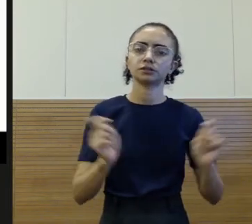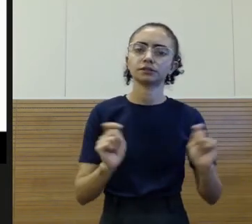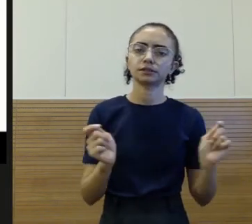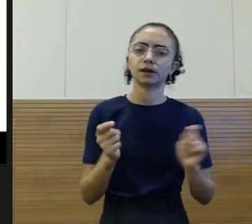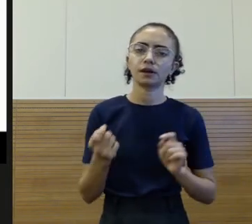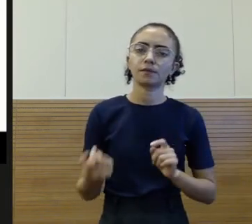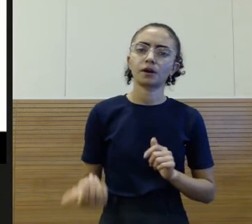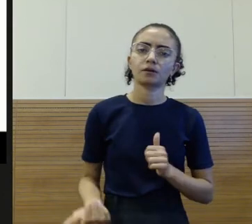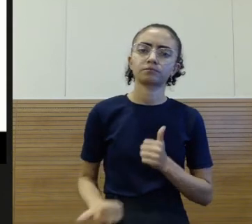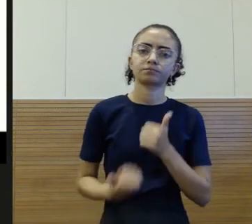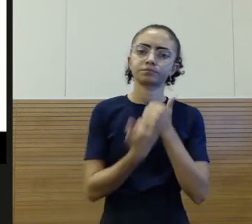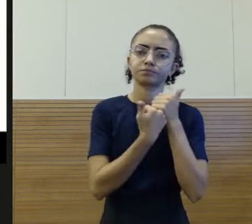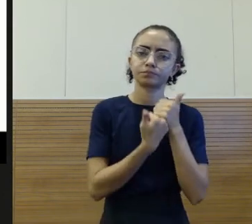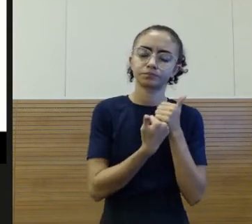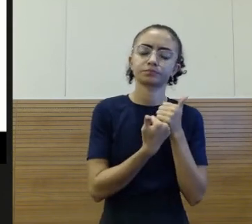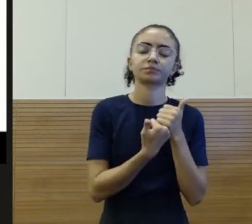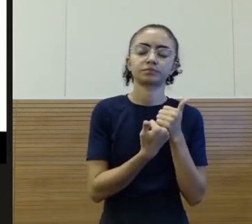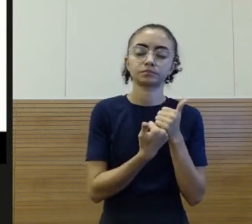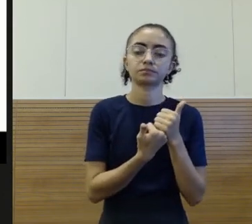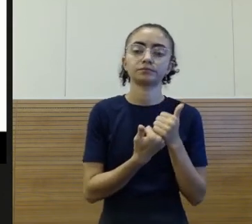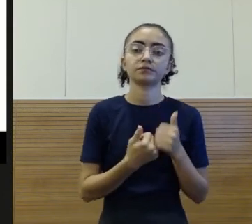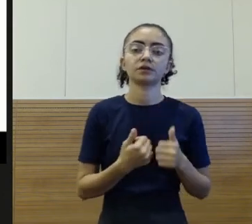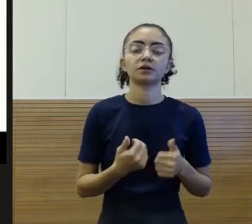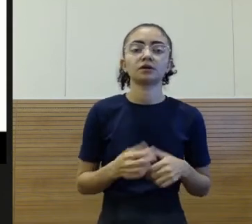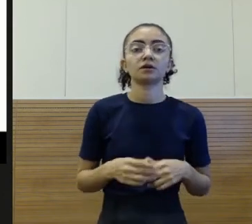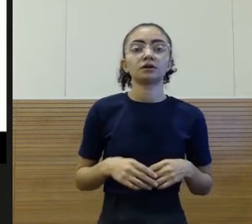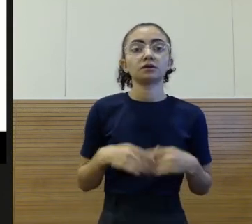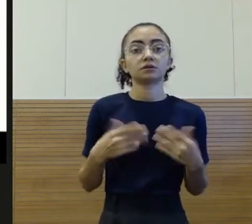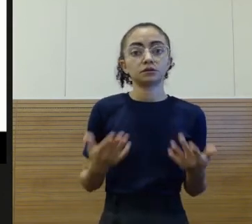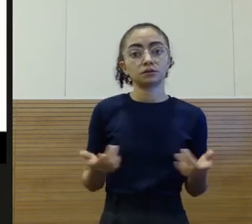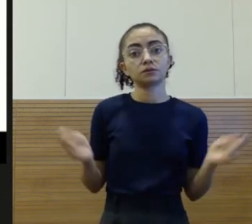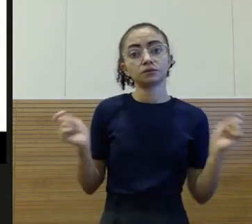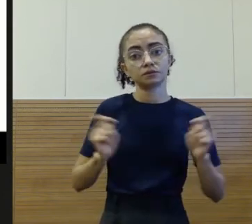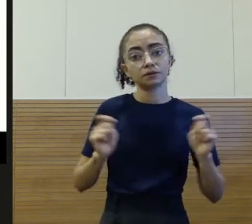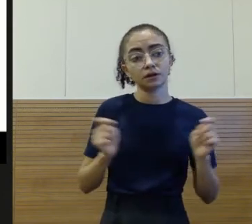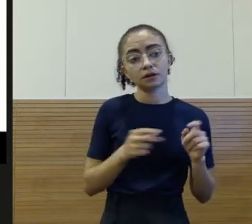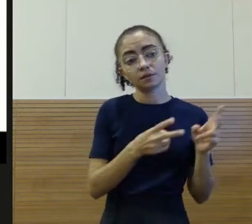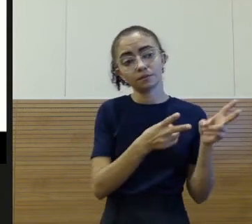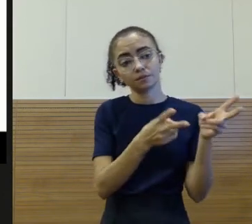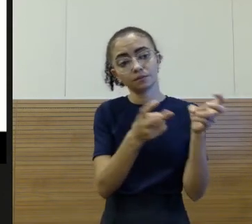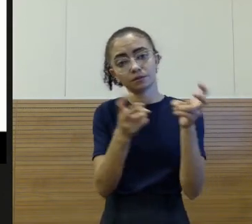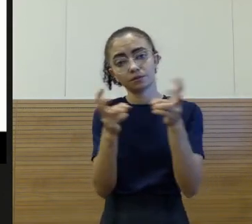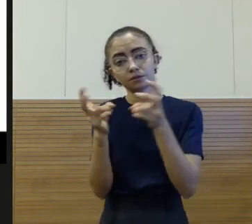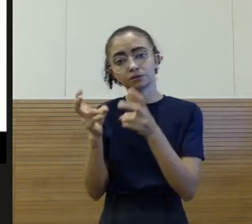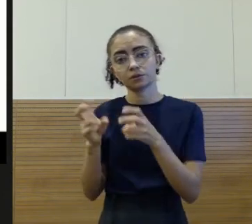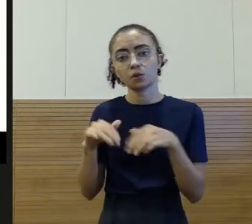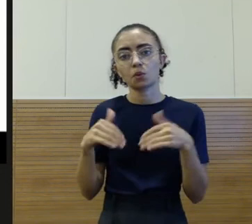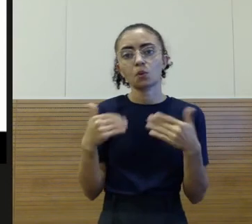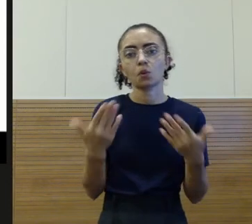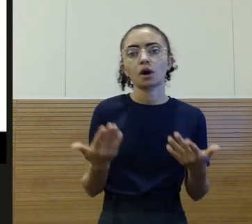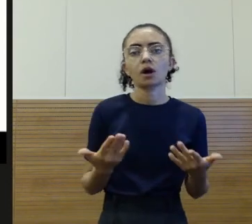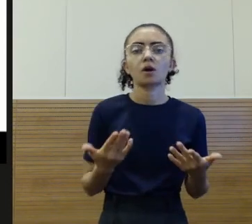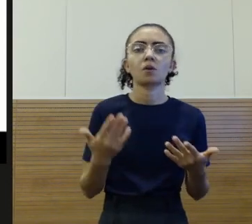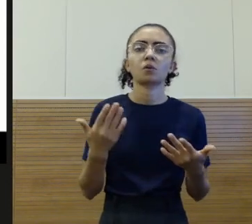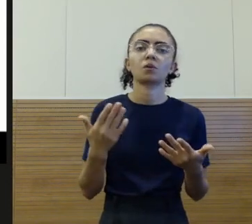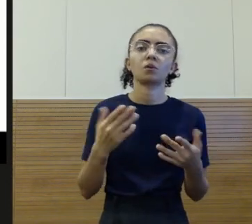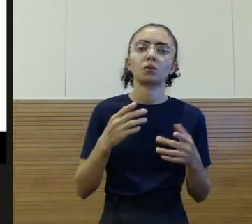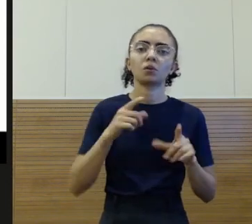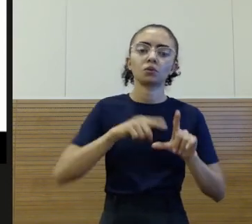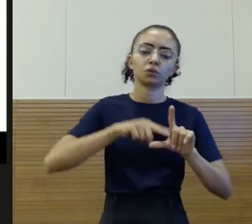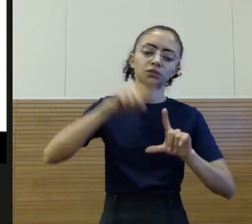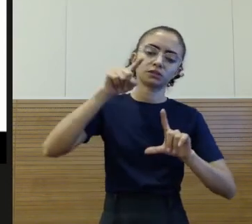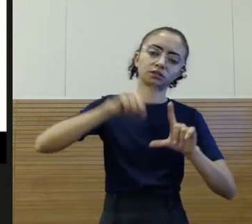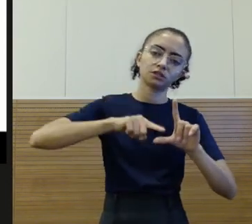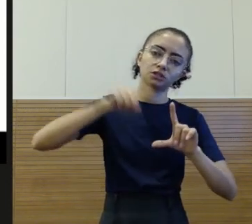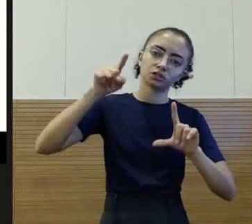para ver como, não sei como chamados, foi na Costa Rica. Isso permite poder identificar quais são os diferentes indicadores em onde